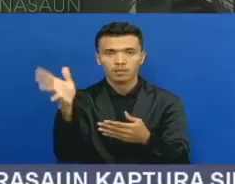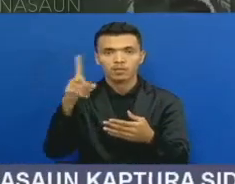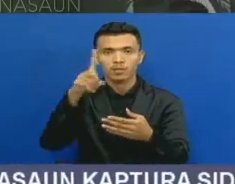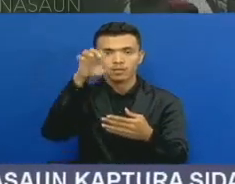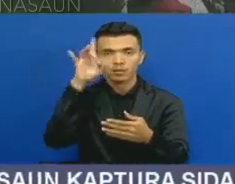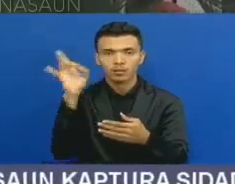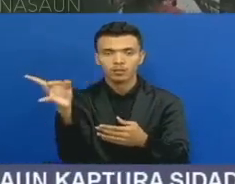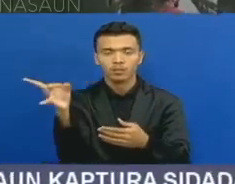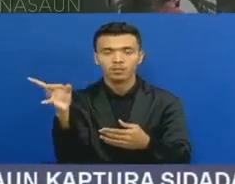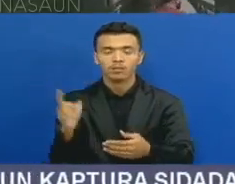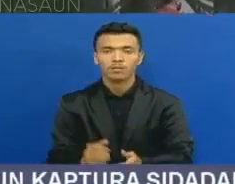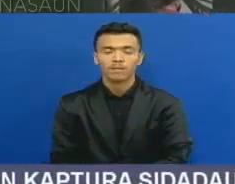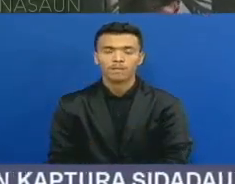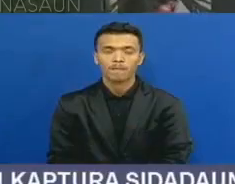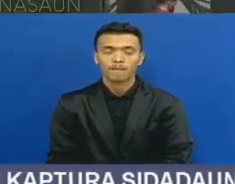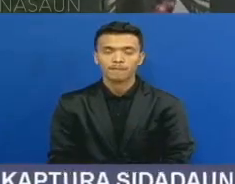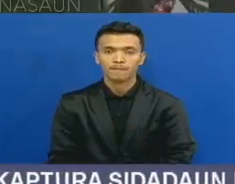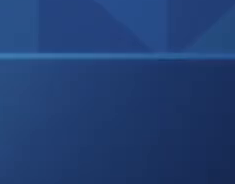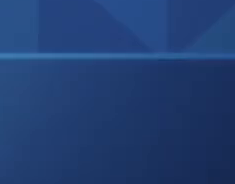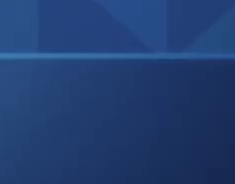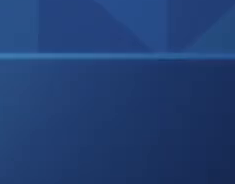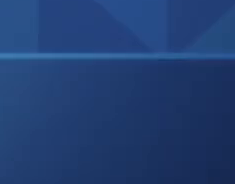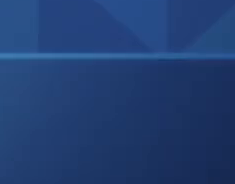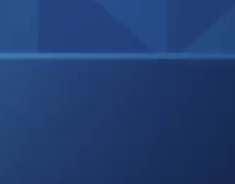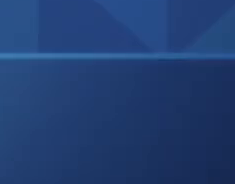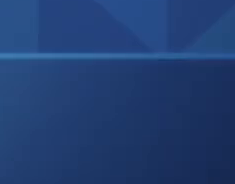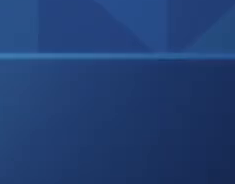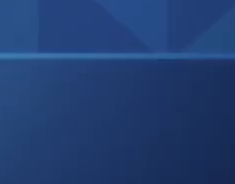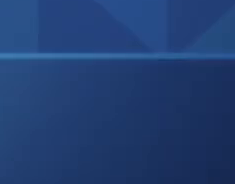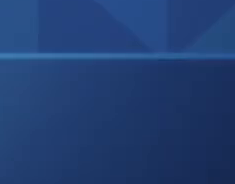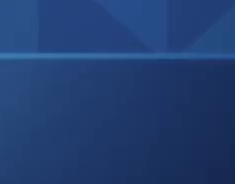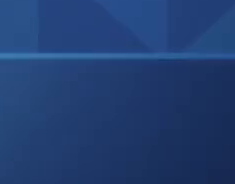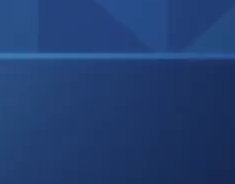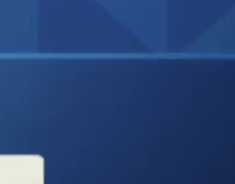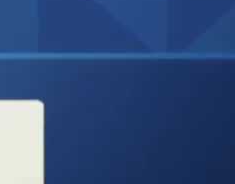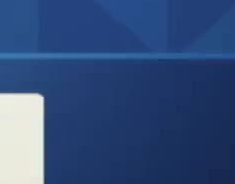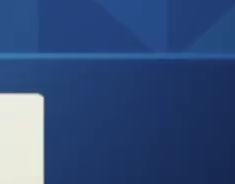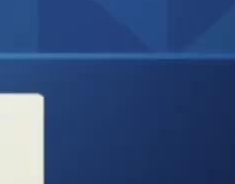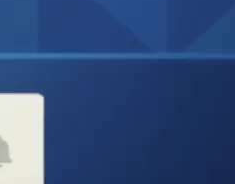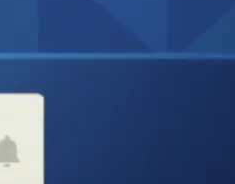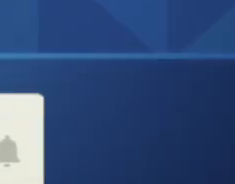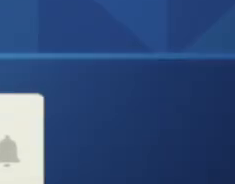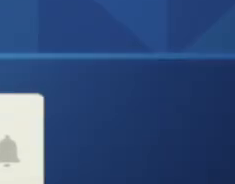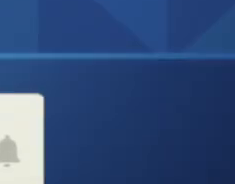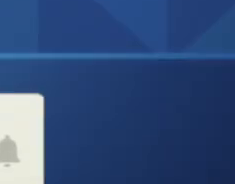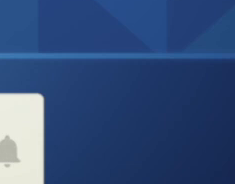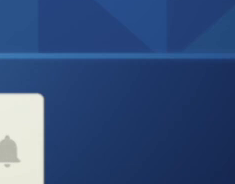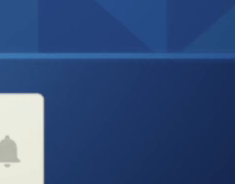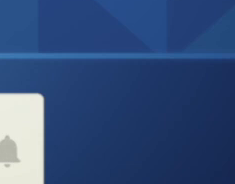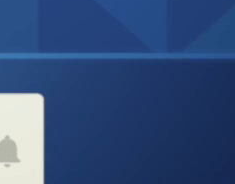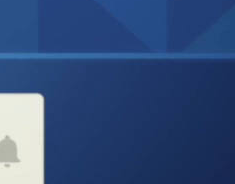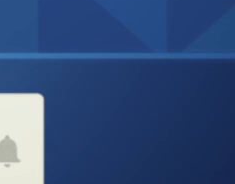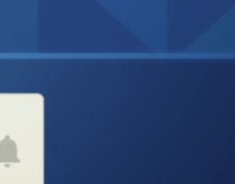uelunulo. Juvenal da Silva, pa RTTL. Hai, telespectadores atu hetan informação atuais no